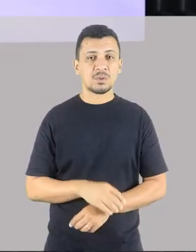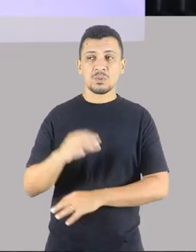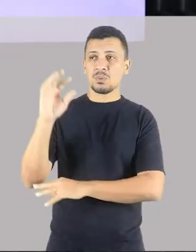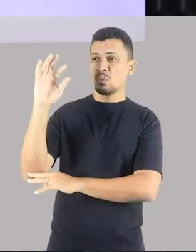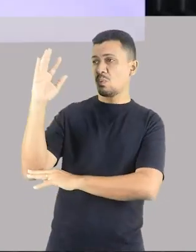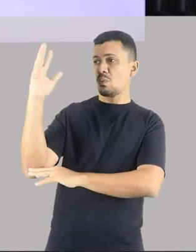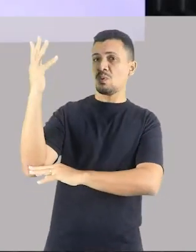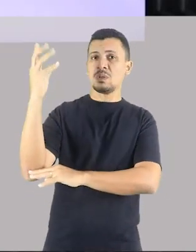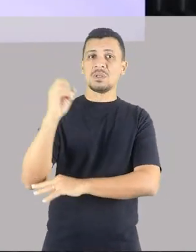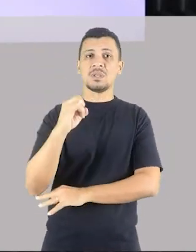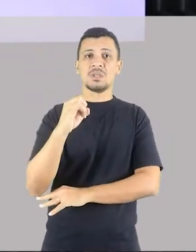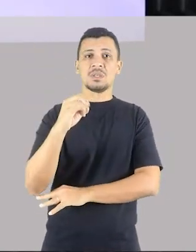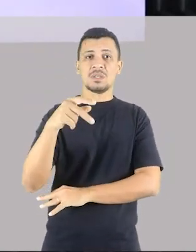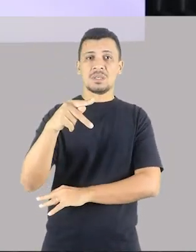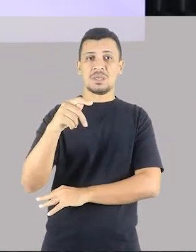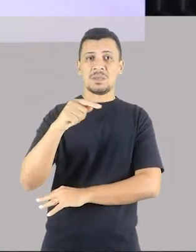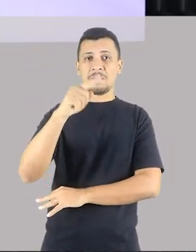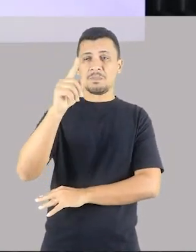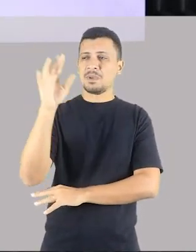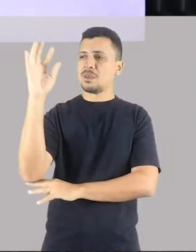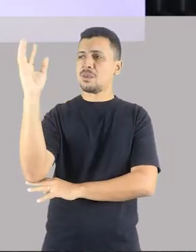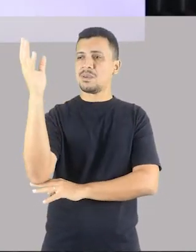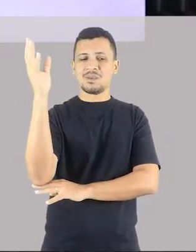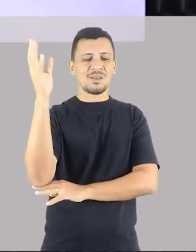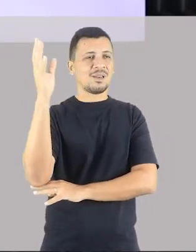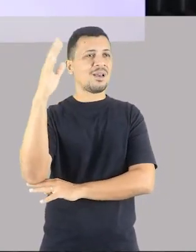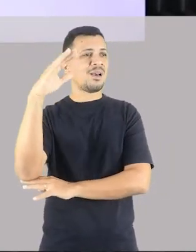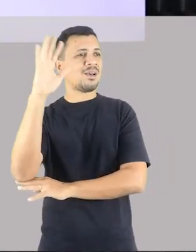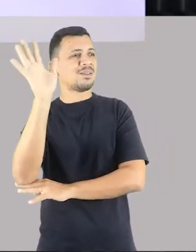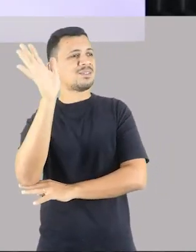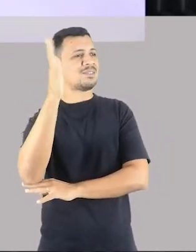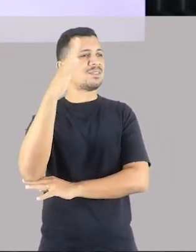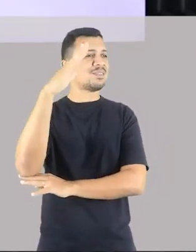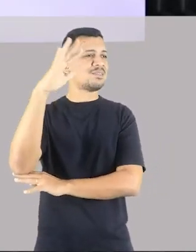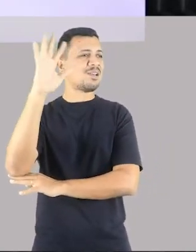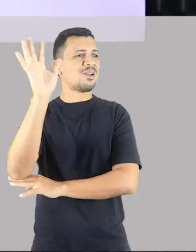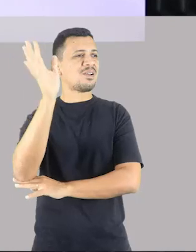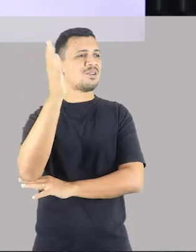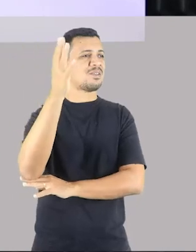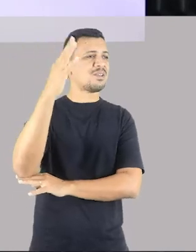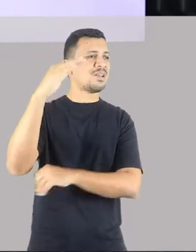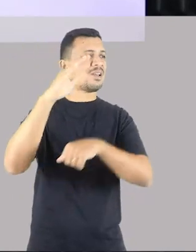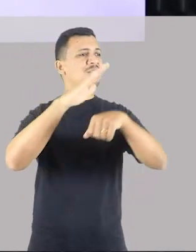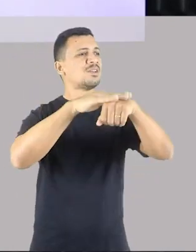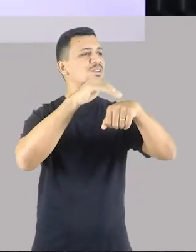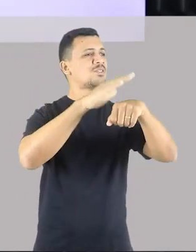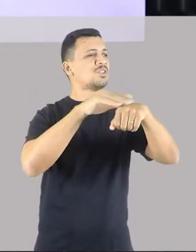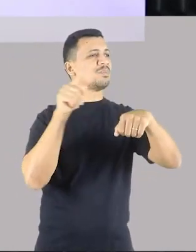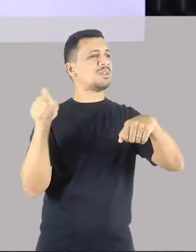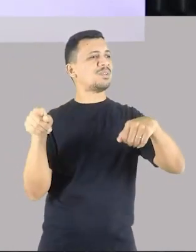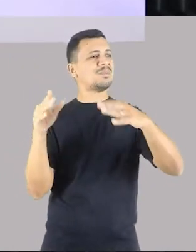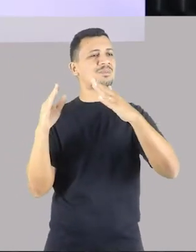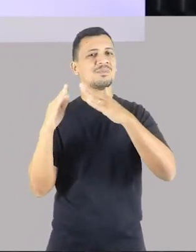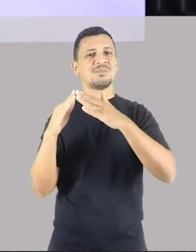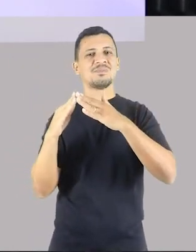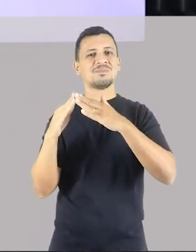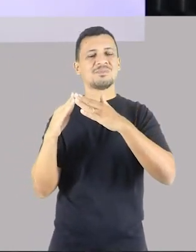ipê, que é a árvore, né, acenava-lhe brandamente, chamando-o para casa. O ipê